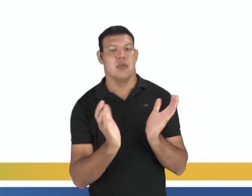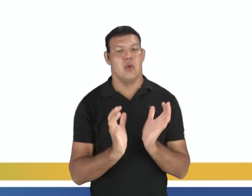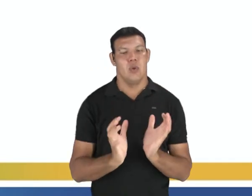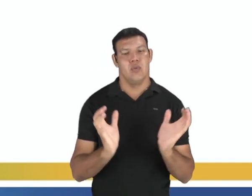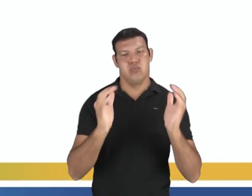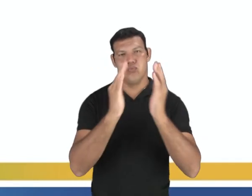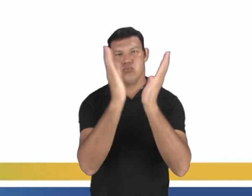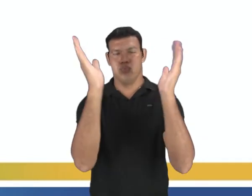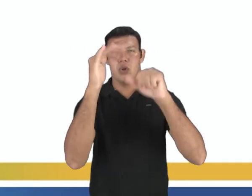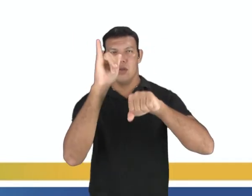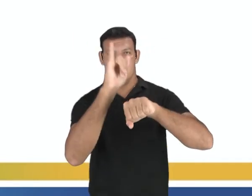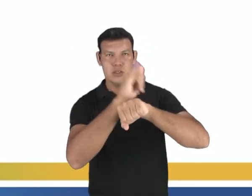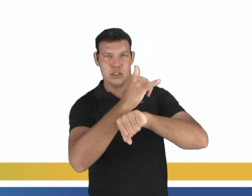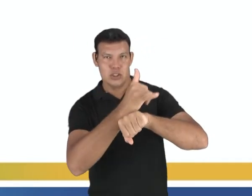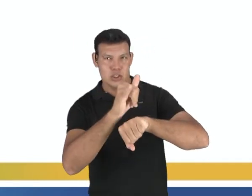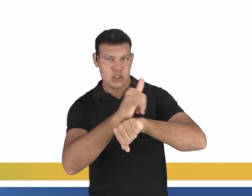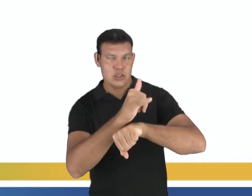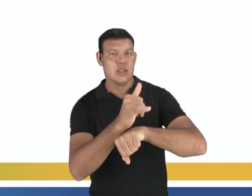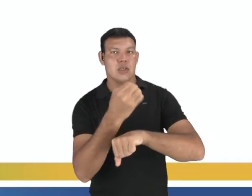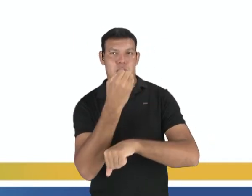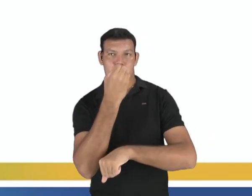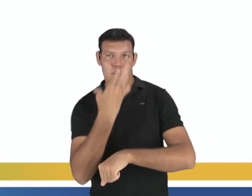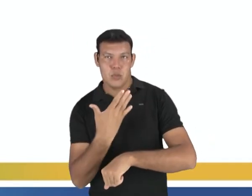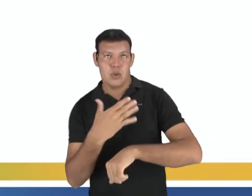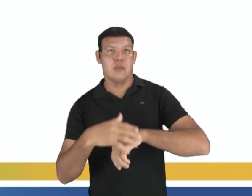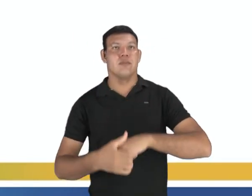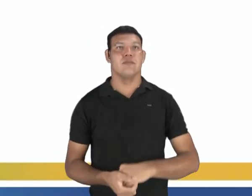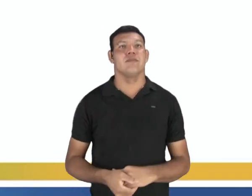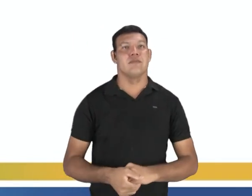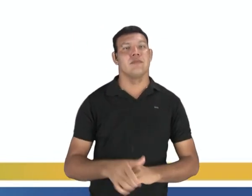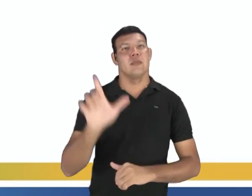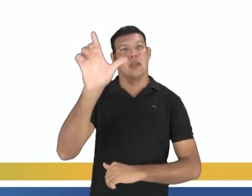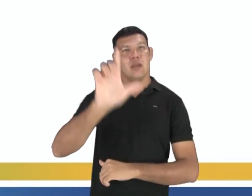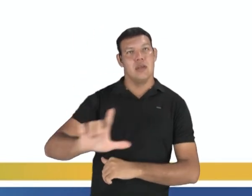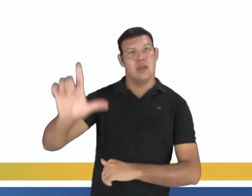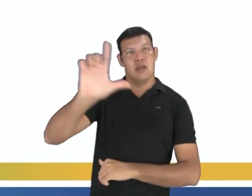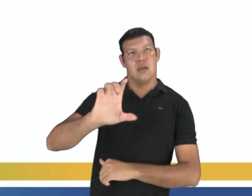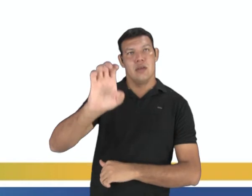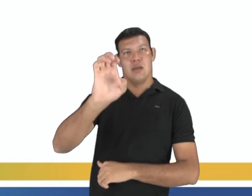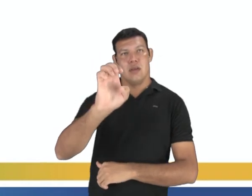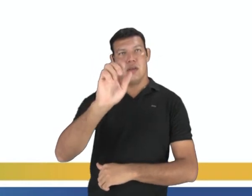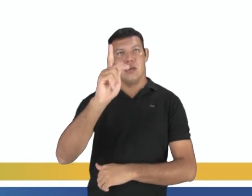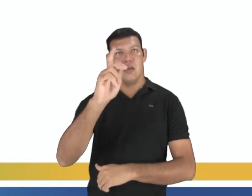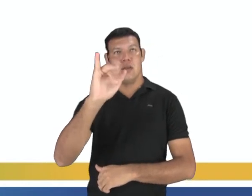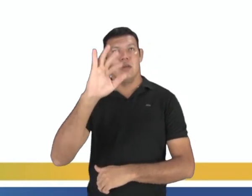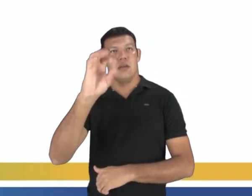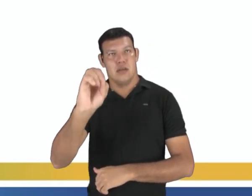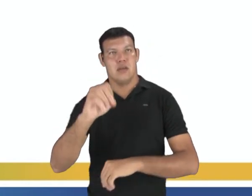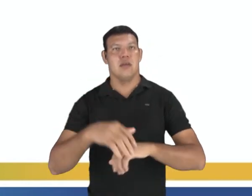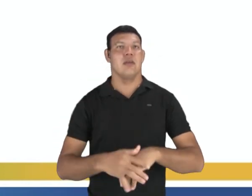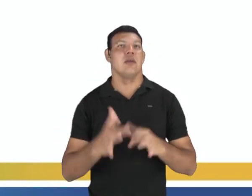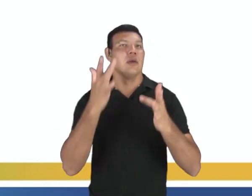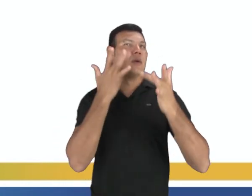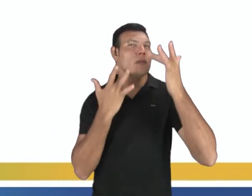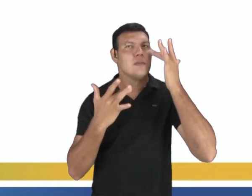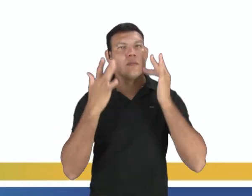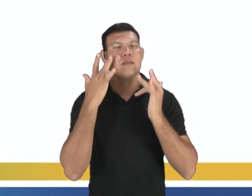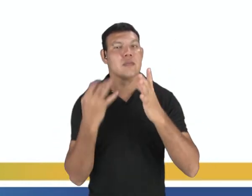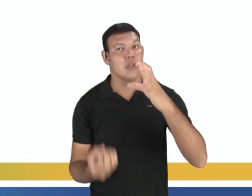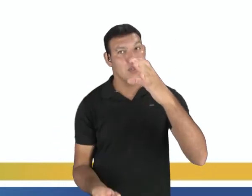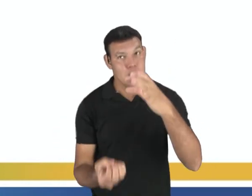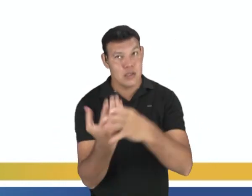ter algumas técnicas. Literatura, né? Épica, né? Teatro, o surgimento do teatro,